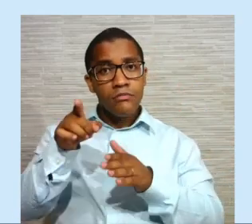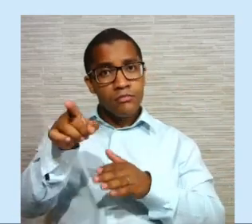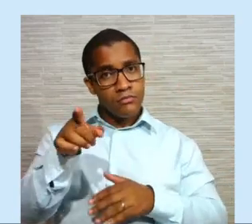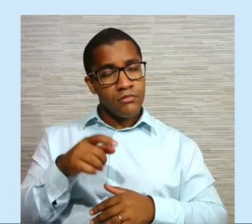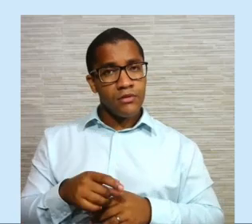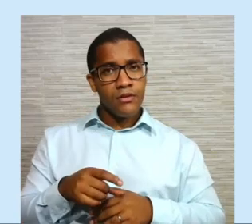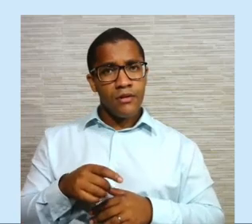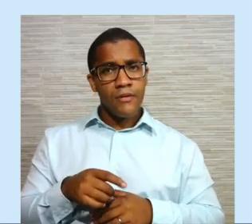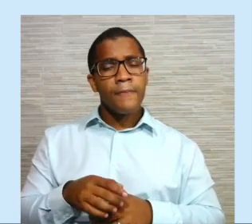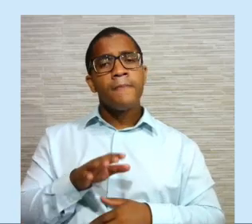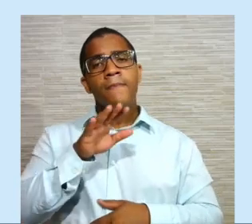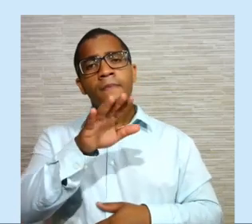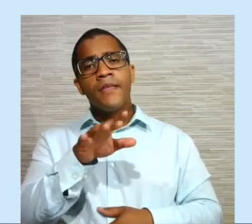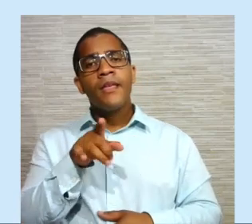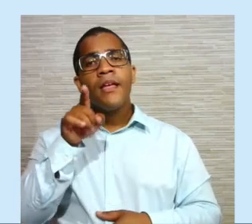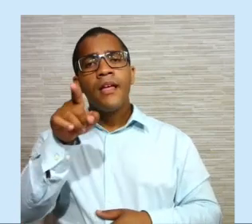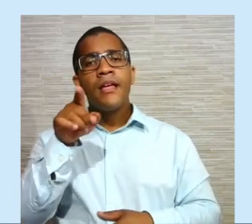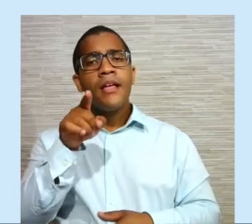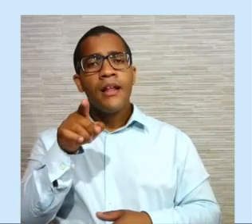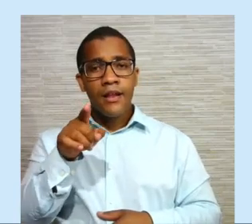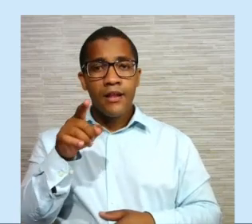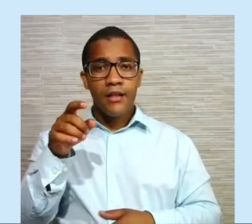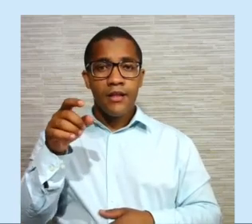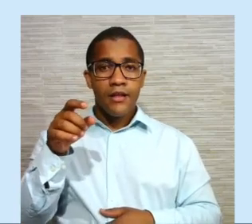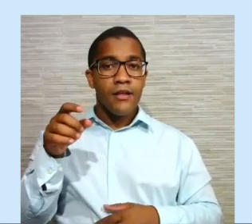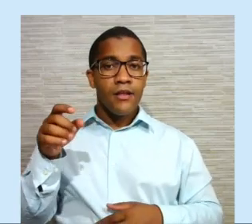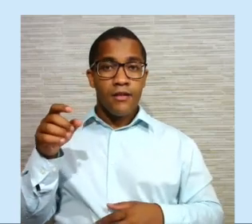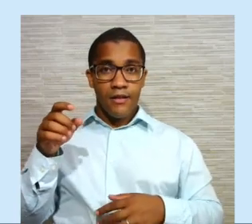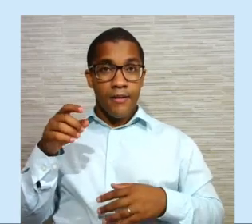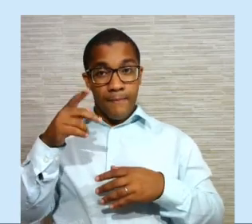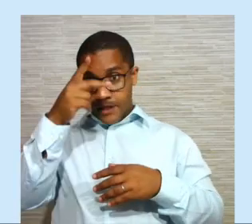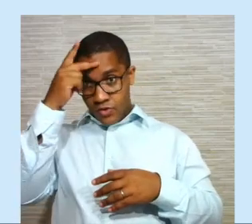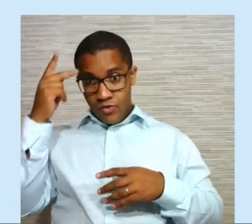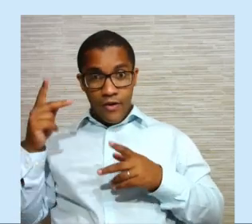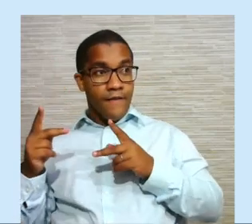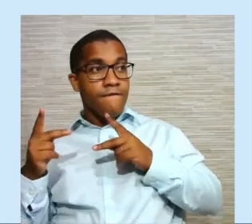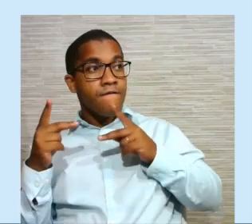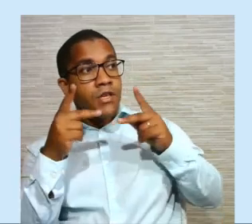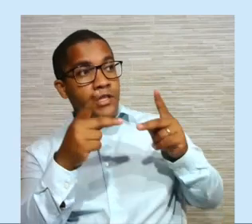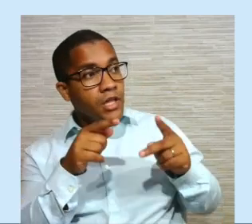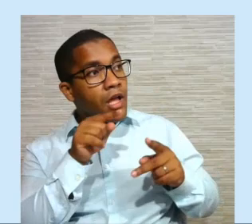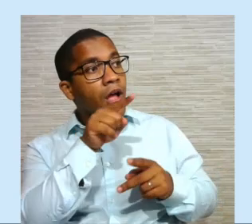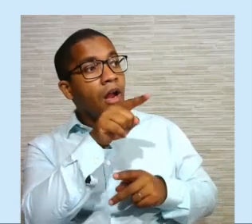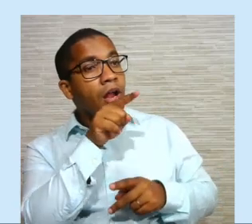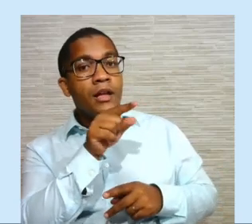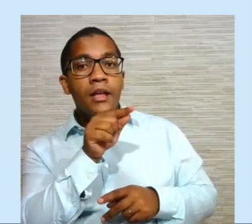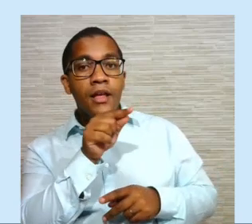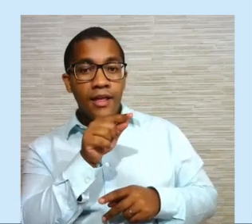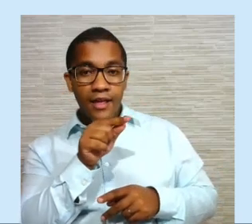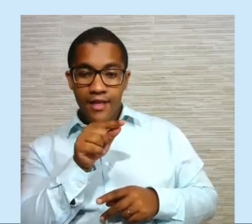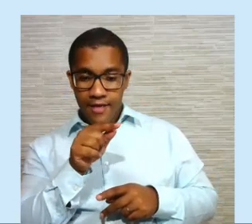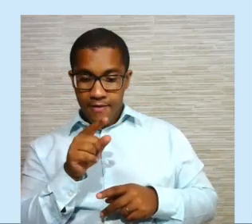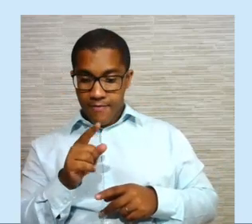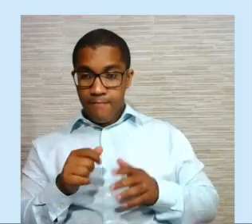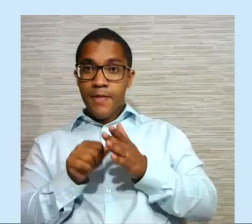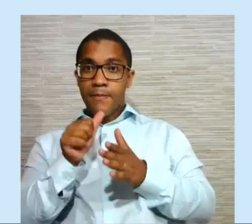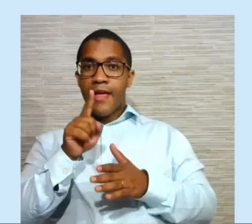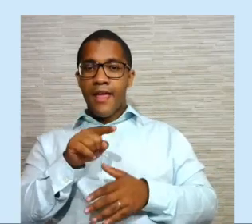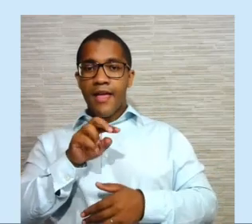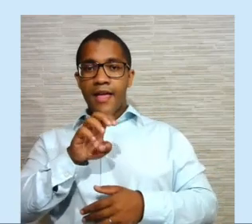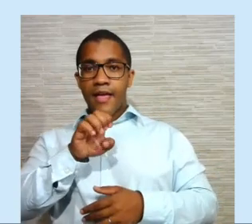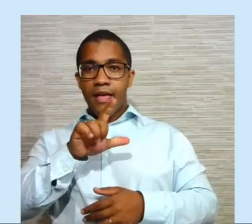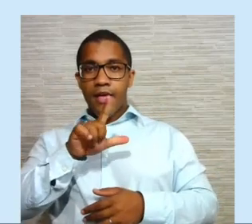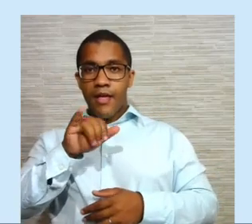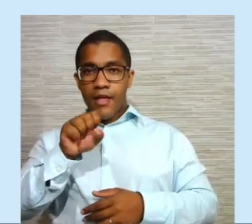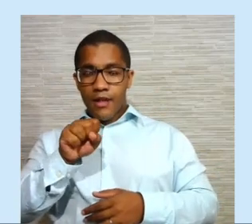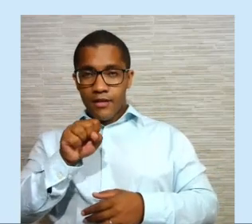E curiosamente, a primeira pessoa que foi visitá-la na cadeia foi Elis Regina. Elis Regina, que tinha